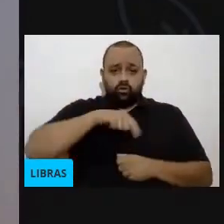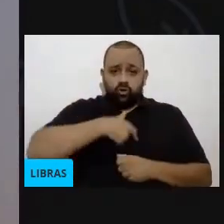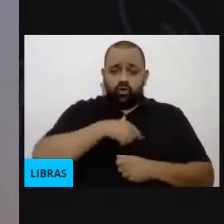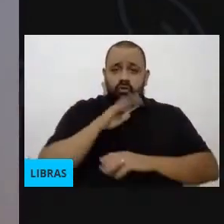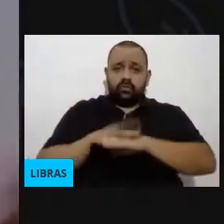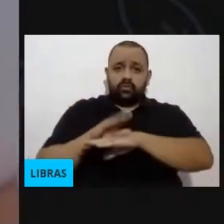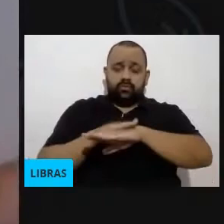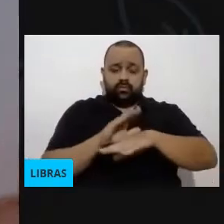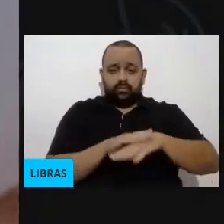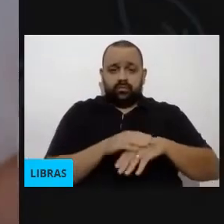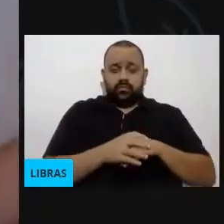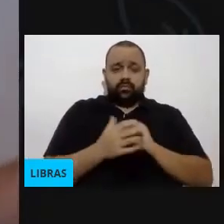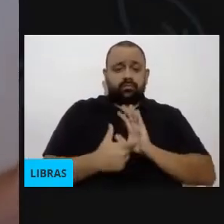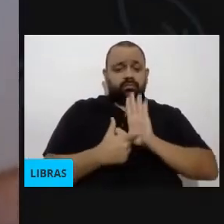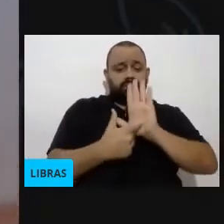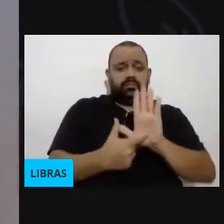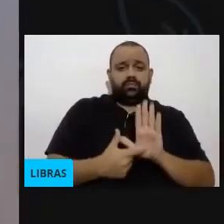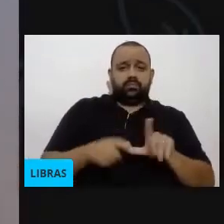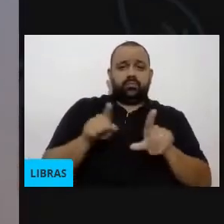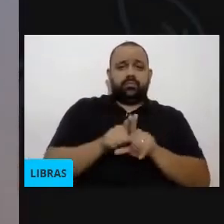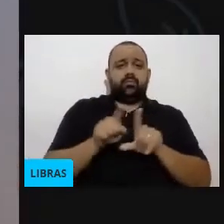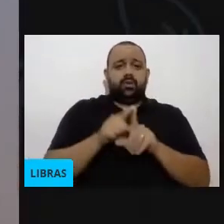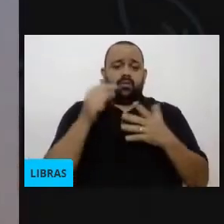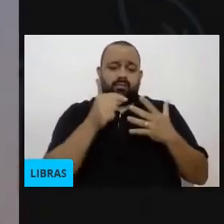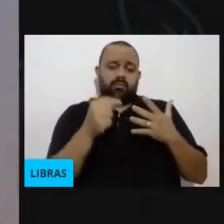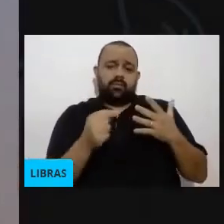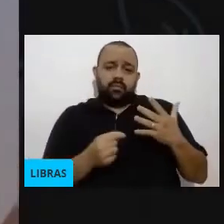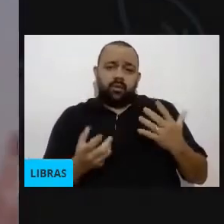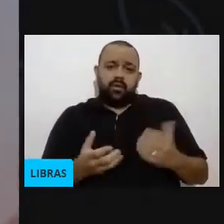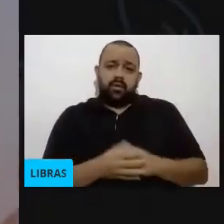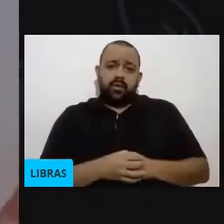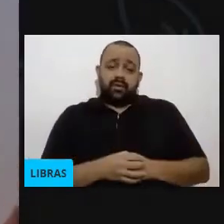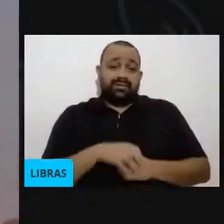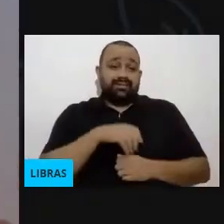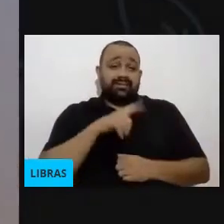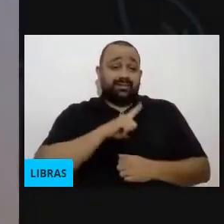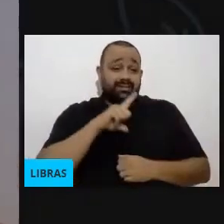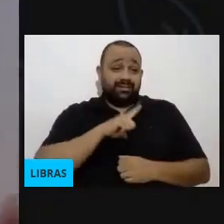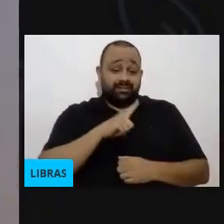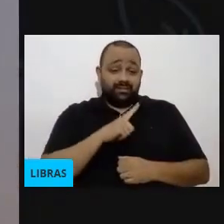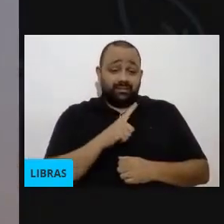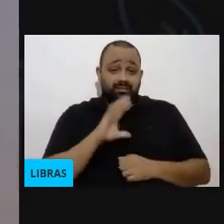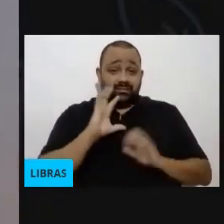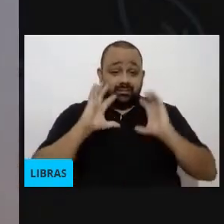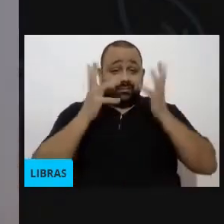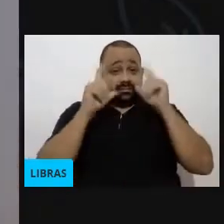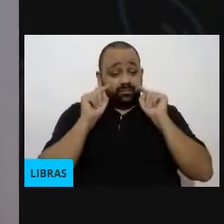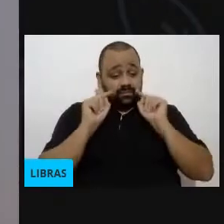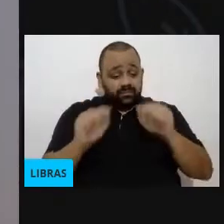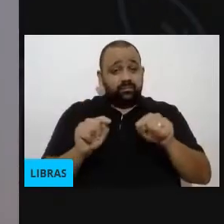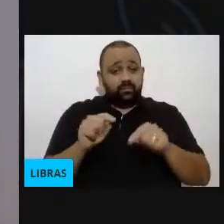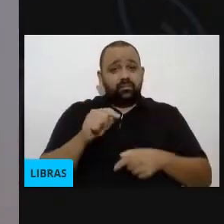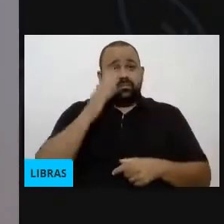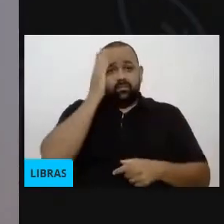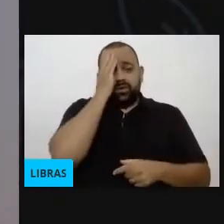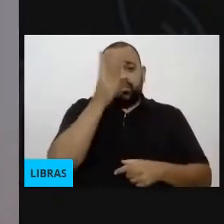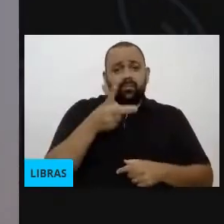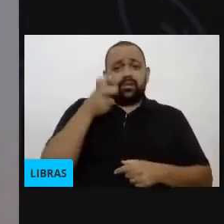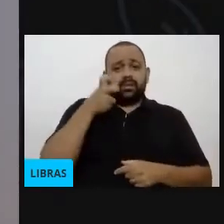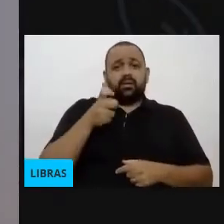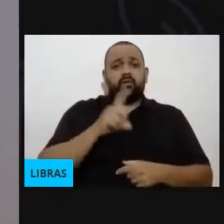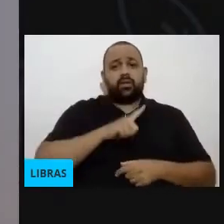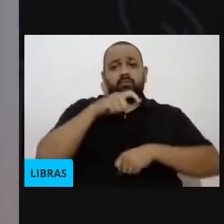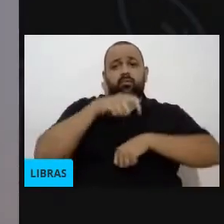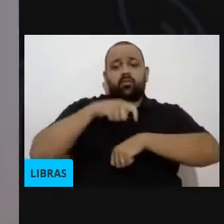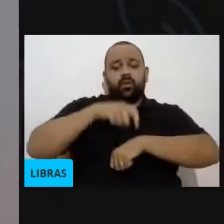gente tratar, ver desfecho, evolução. Mas são situações assim que, nisso eu vejo um